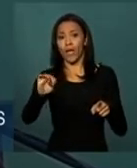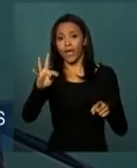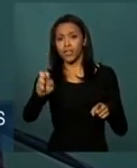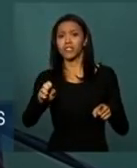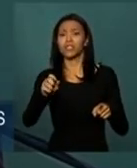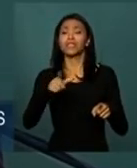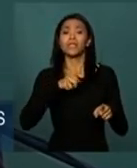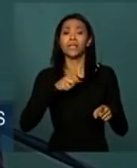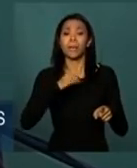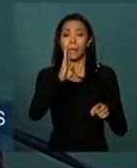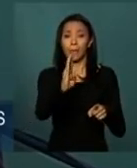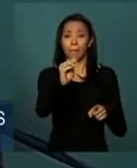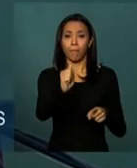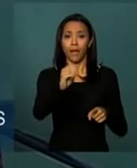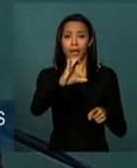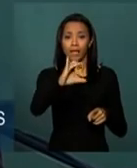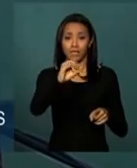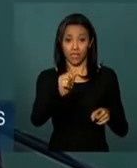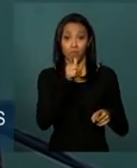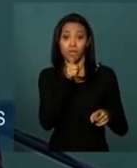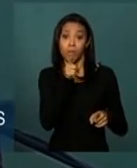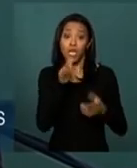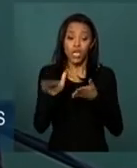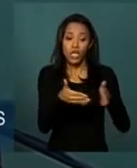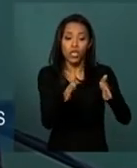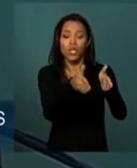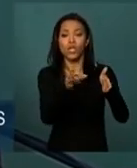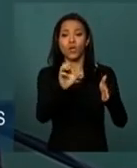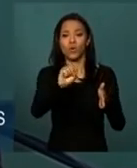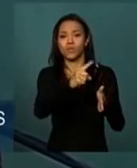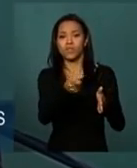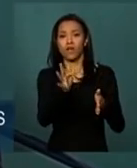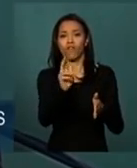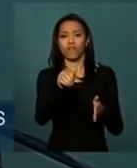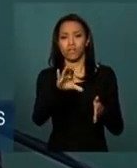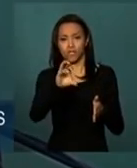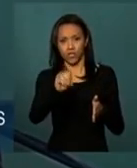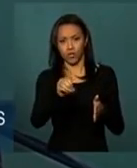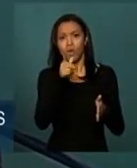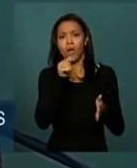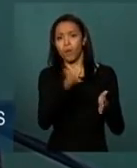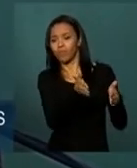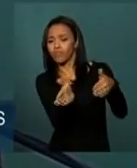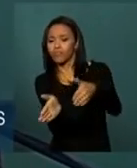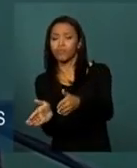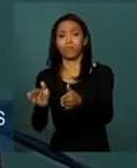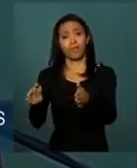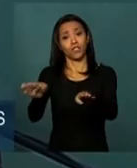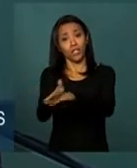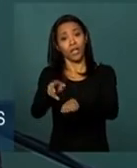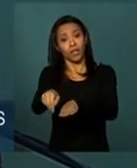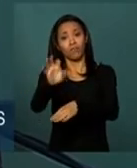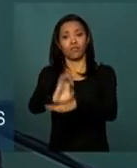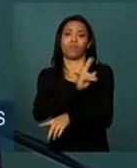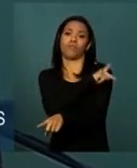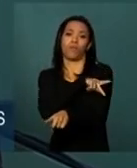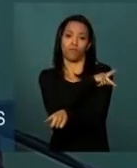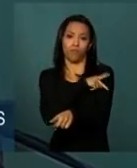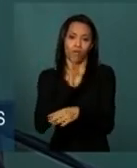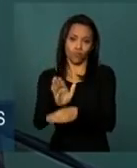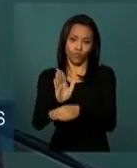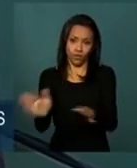para que a gente possa trazer água lá do Rio São Francisco, aqui para socorrer esse semiárido piauiense. Da